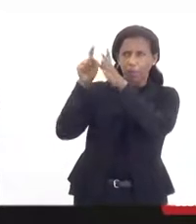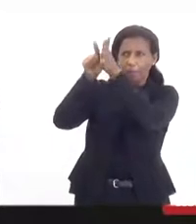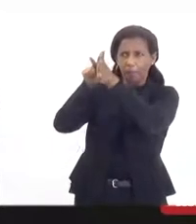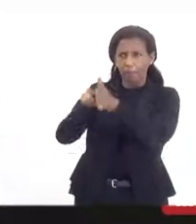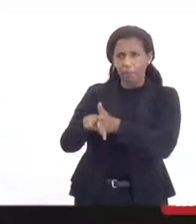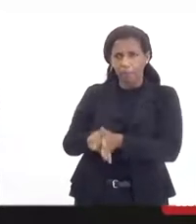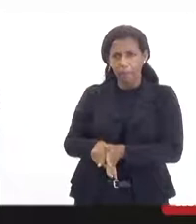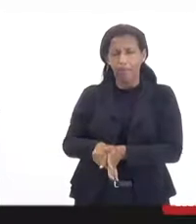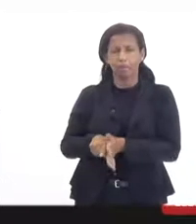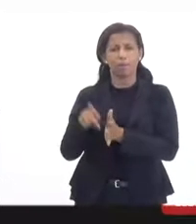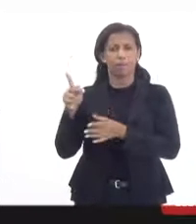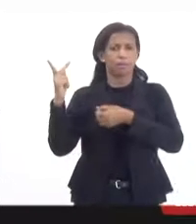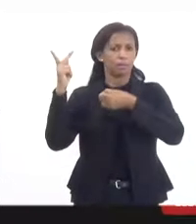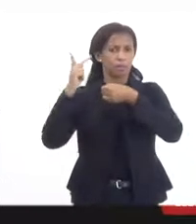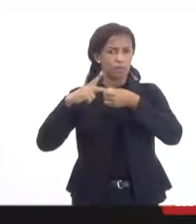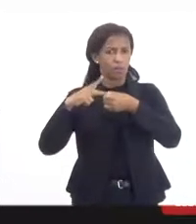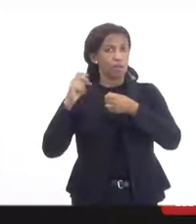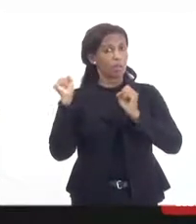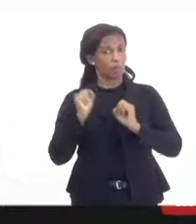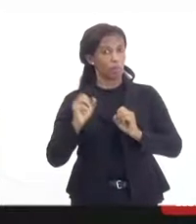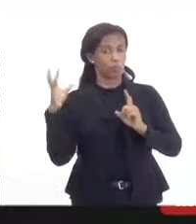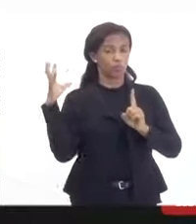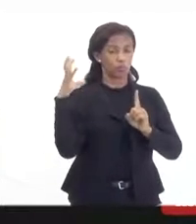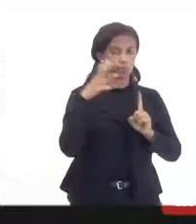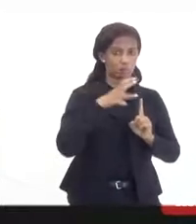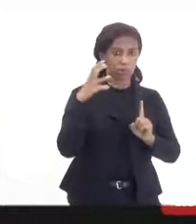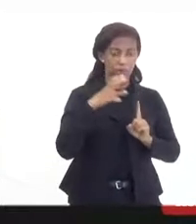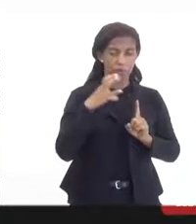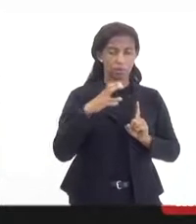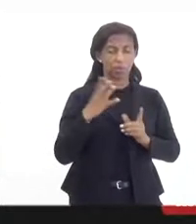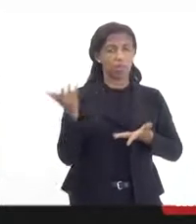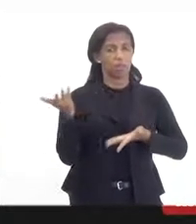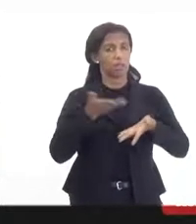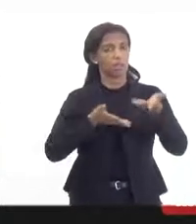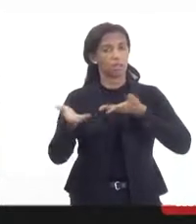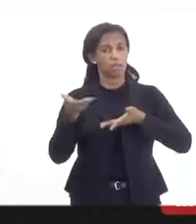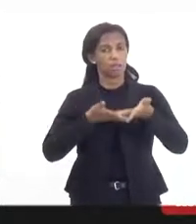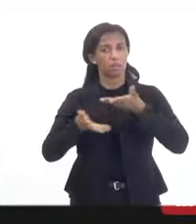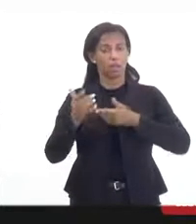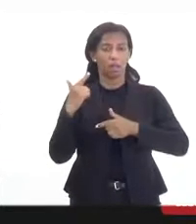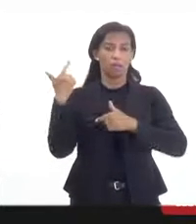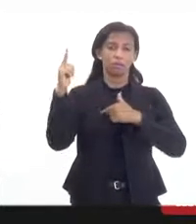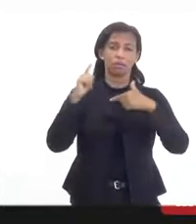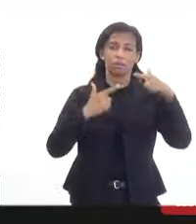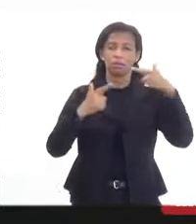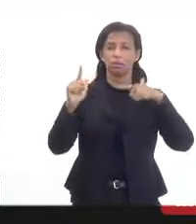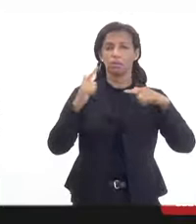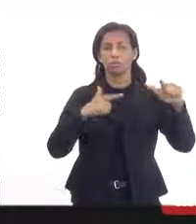acaba podendo influir em relação às demais